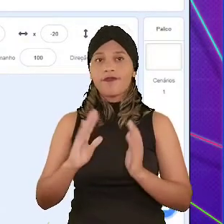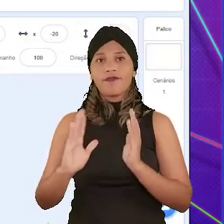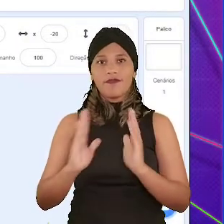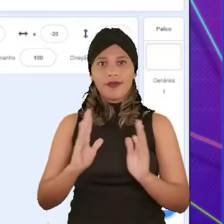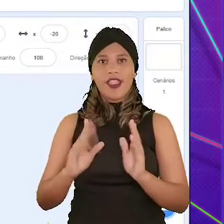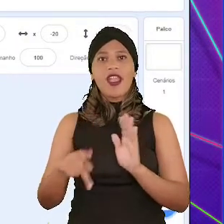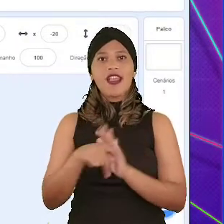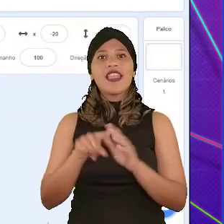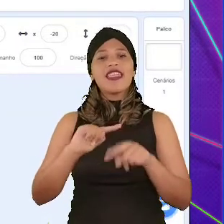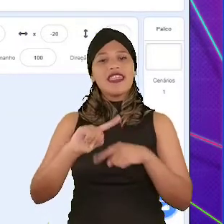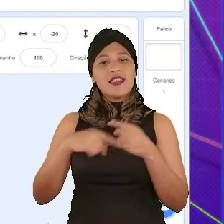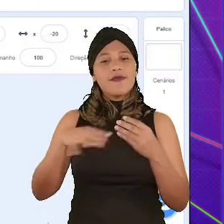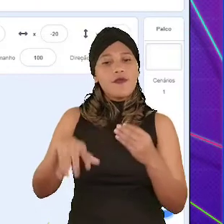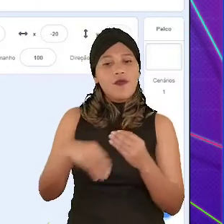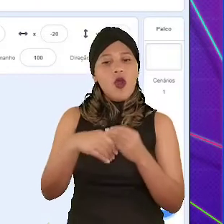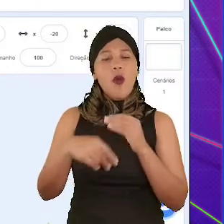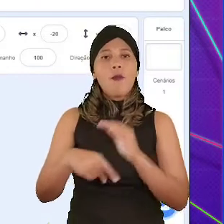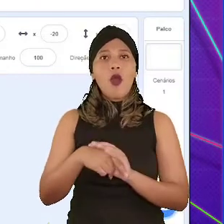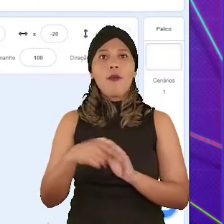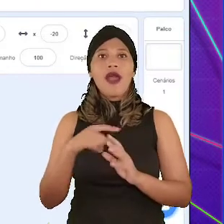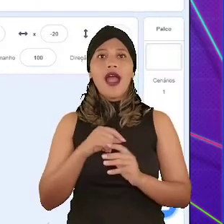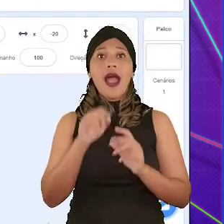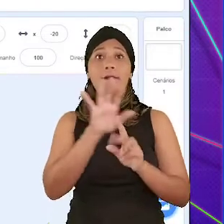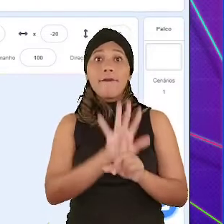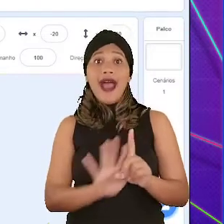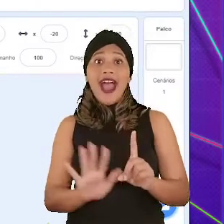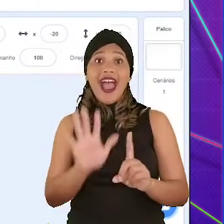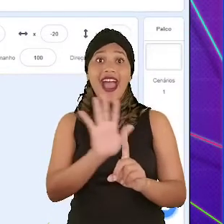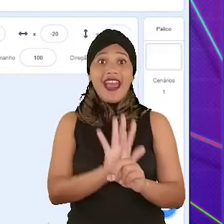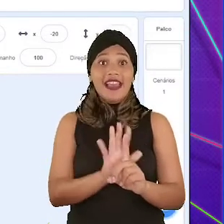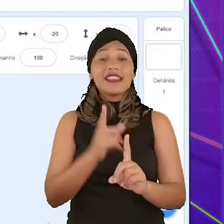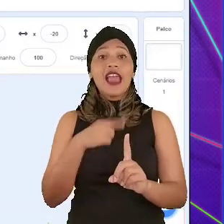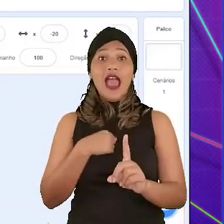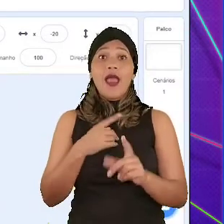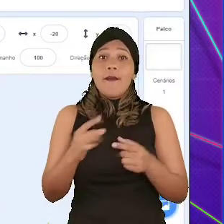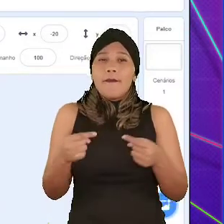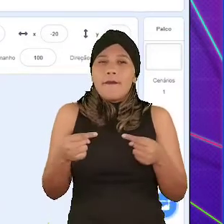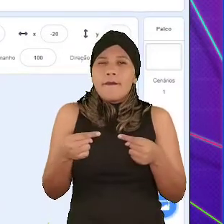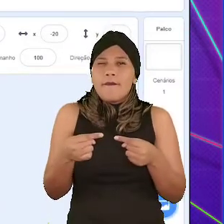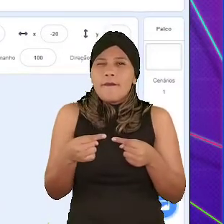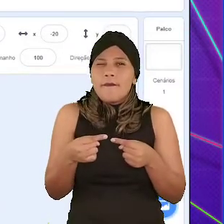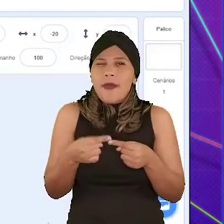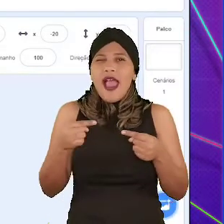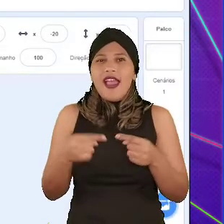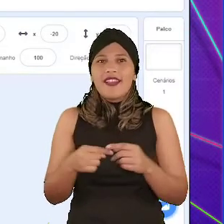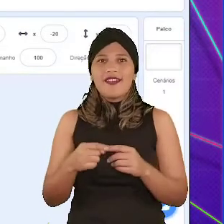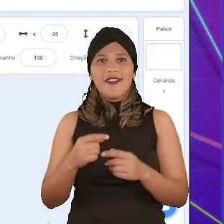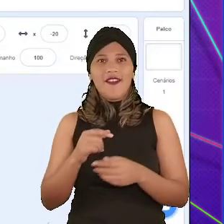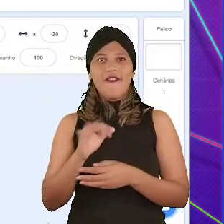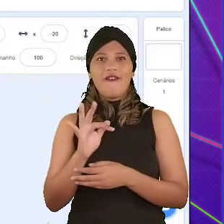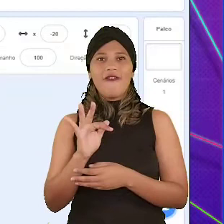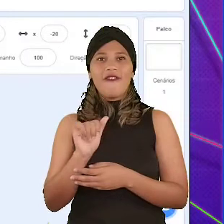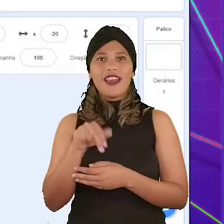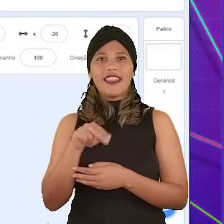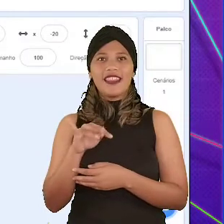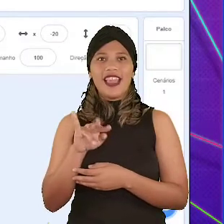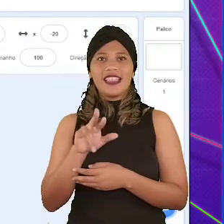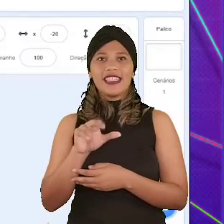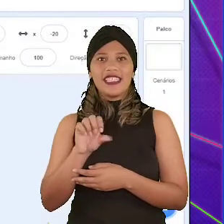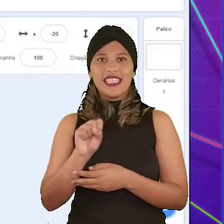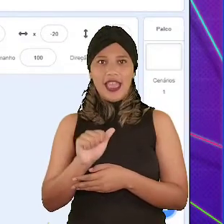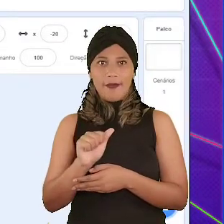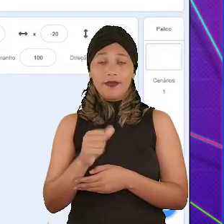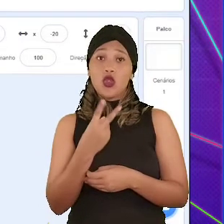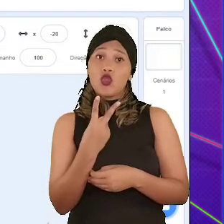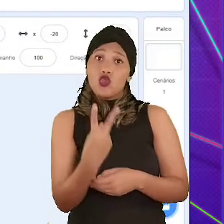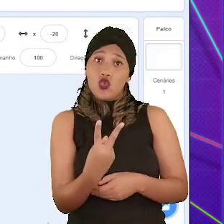agora a gente vai abrir a aba das aparências e procurar por um código que esteja escrito próxima fantasia Como Nosso gato